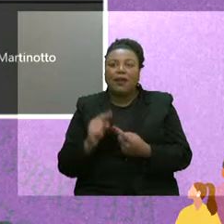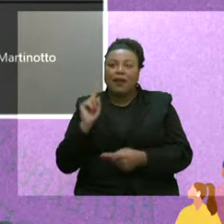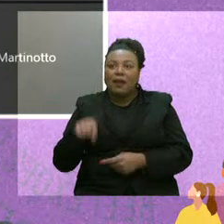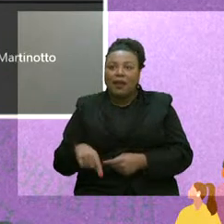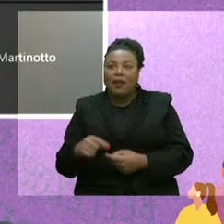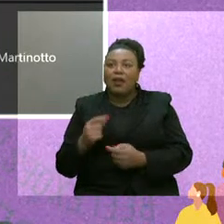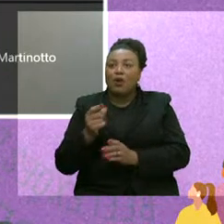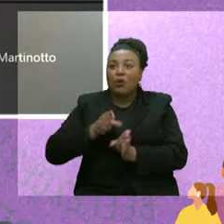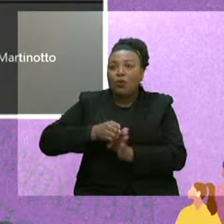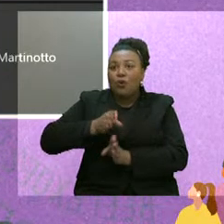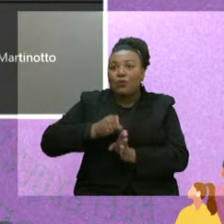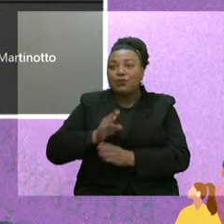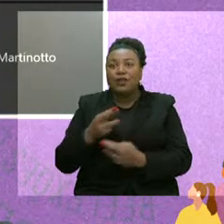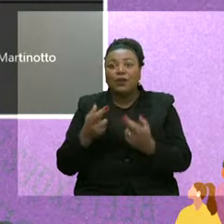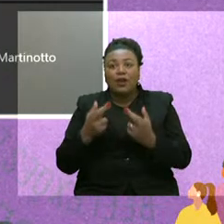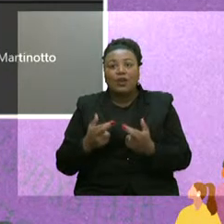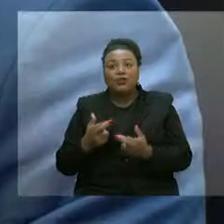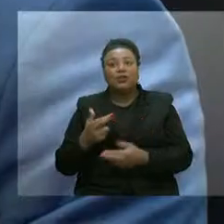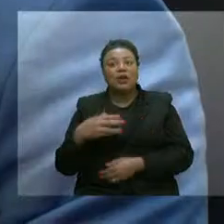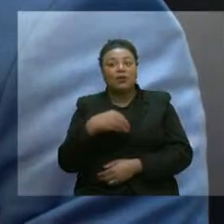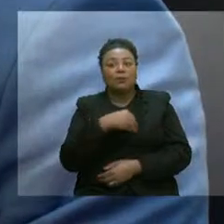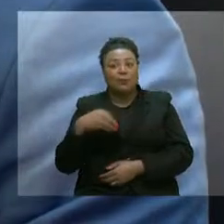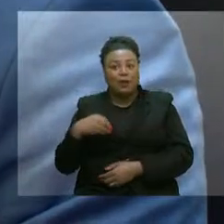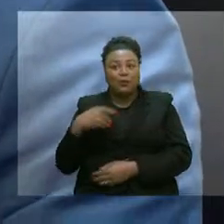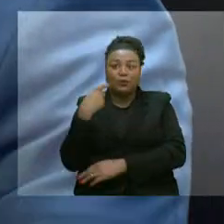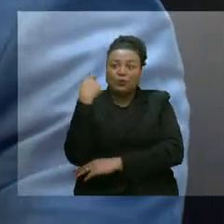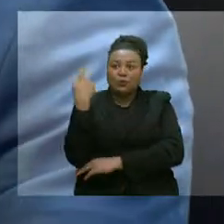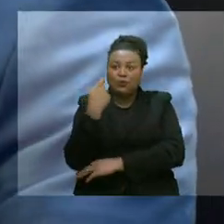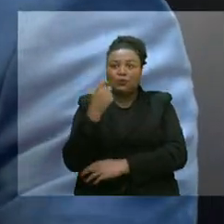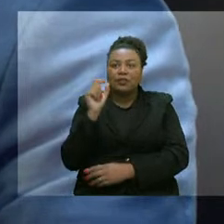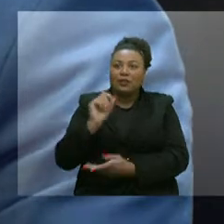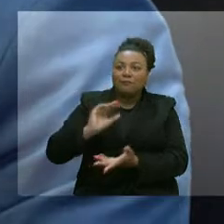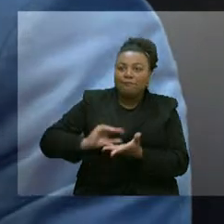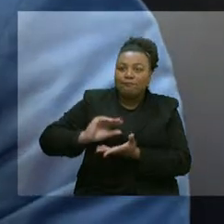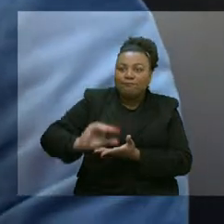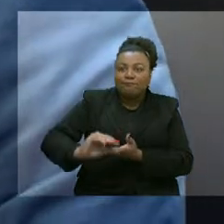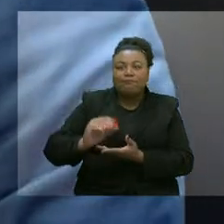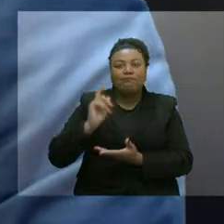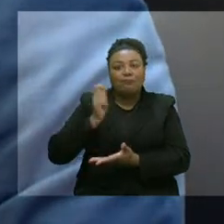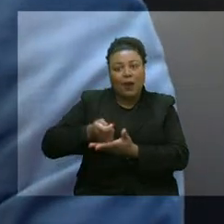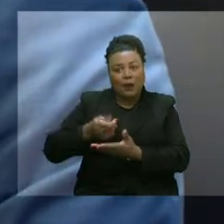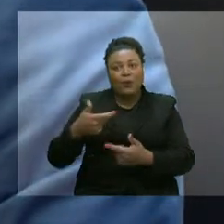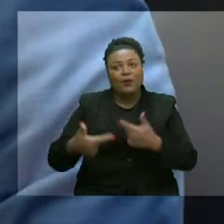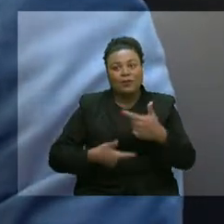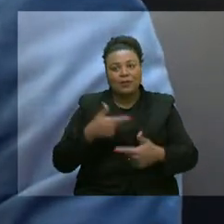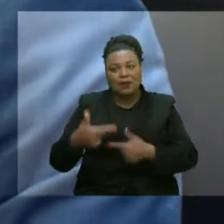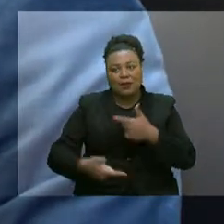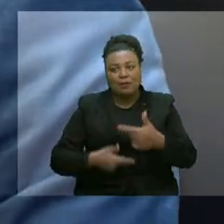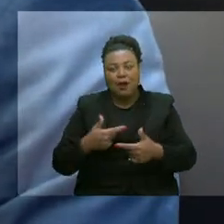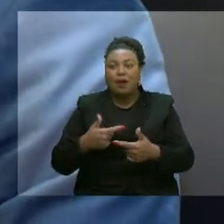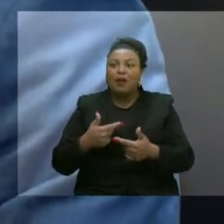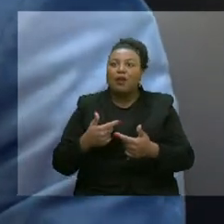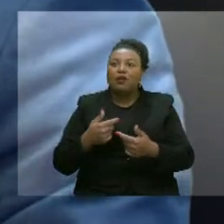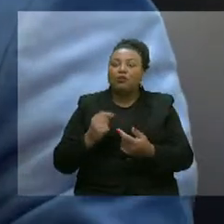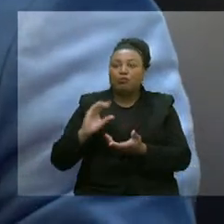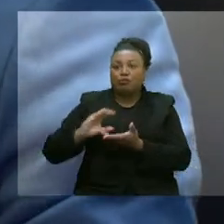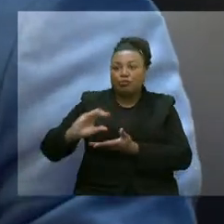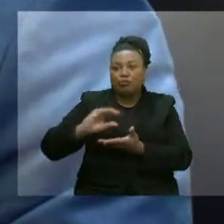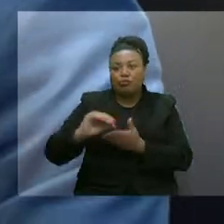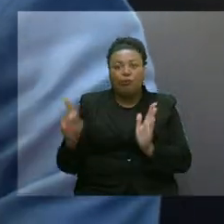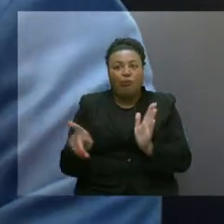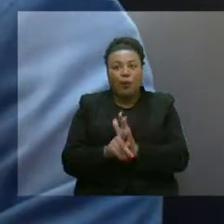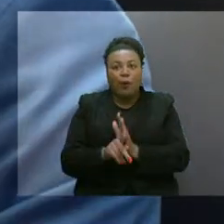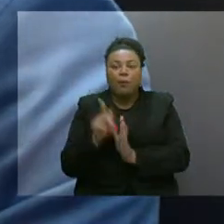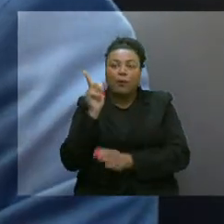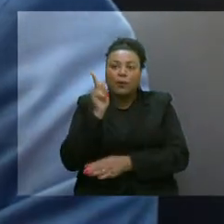o Medicina do Rio Grande do Sul, que financiou esse trabalho com seus recursos